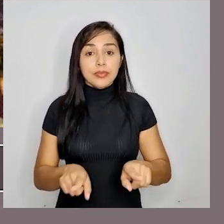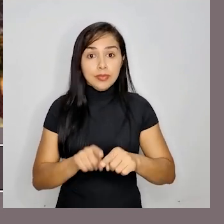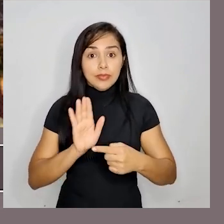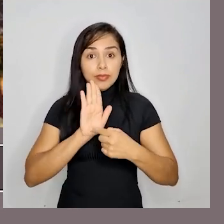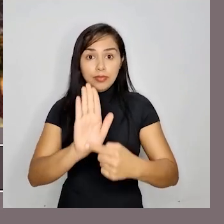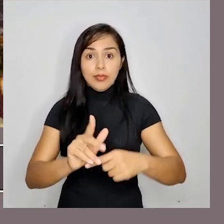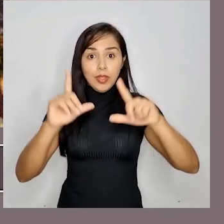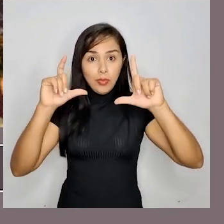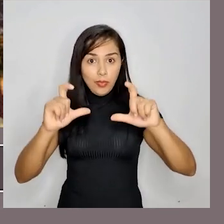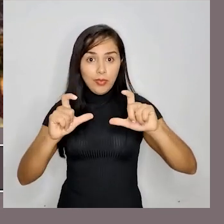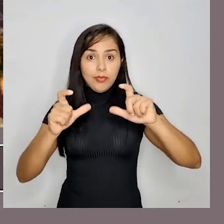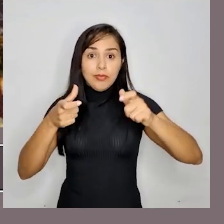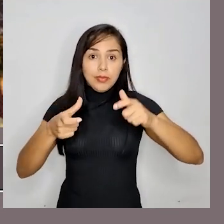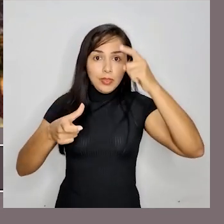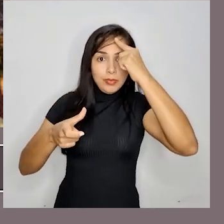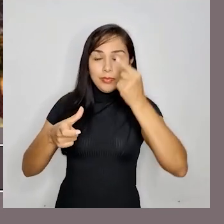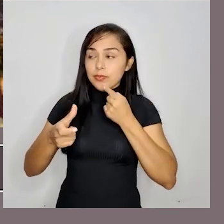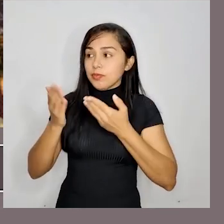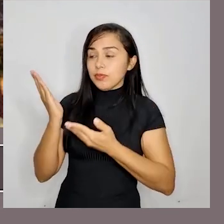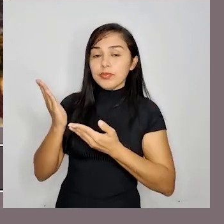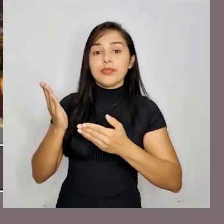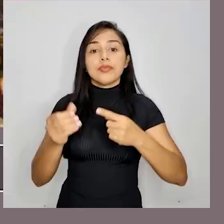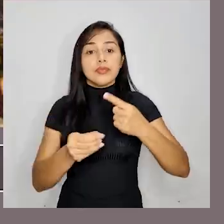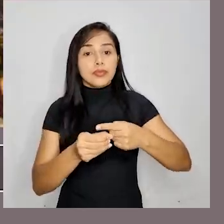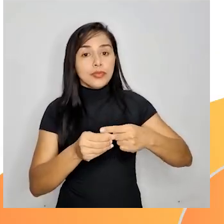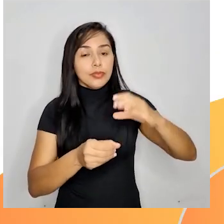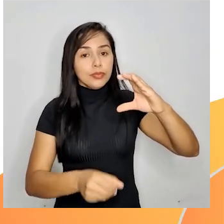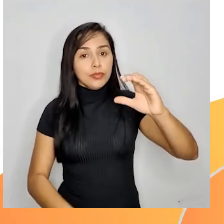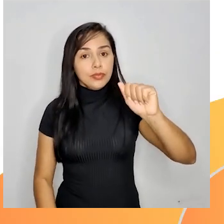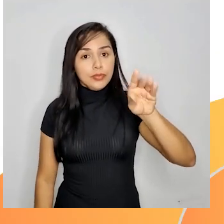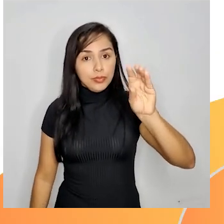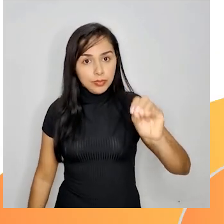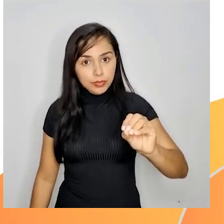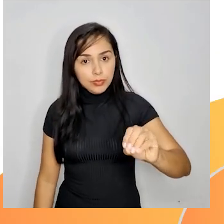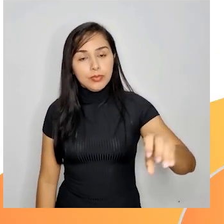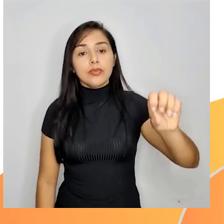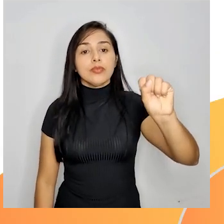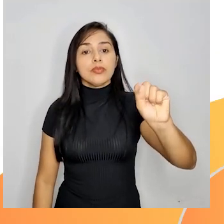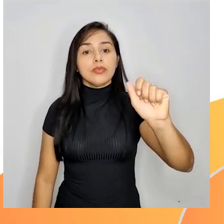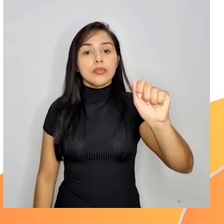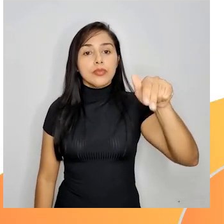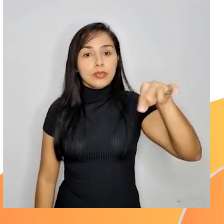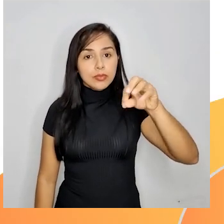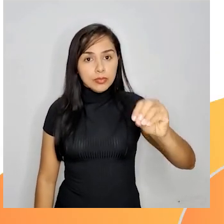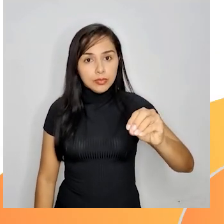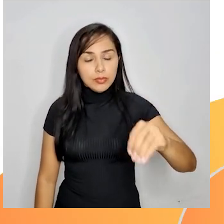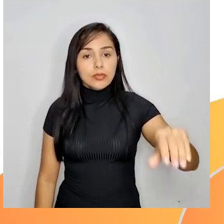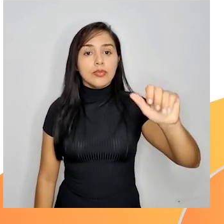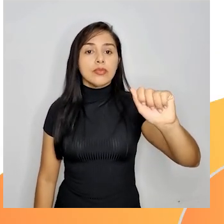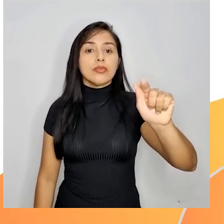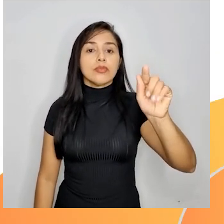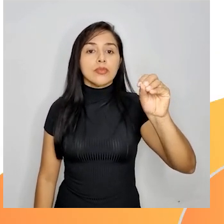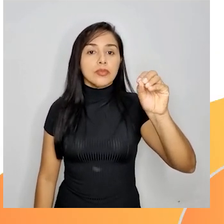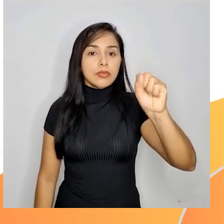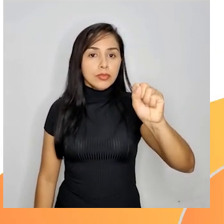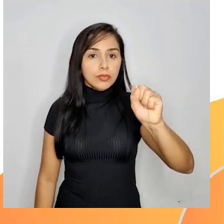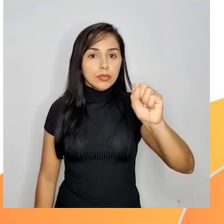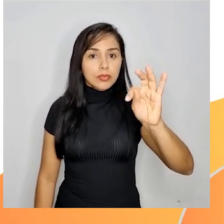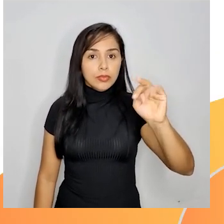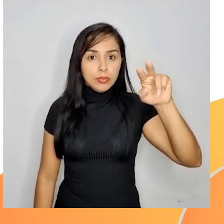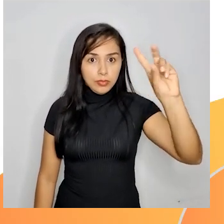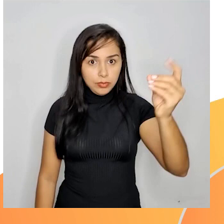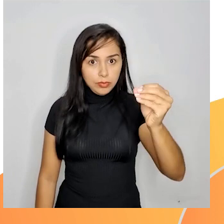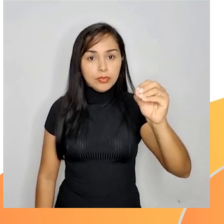de Cabo de Santo Agostinho, que fica em Pernambuco. Essa cidade ela é conhecida pela sua quantidade de